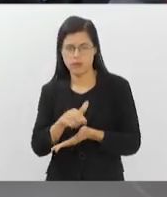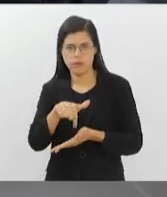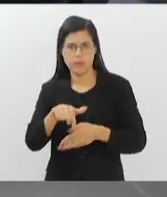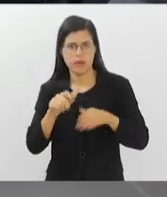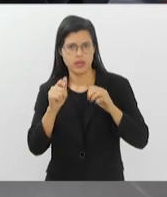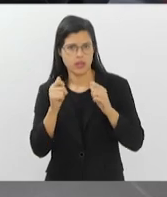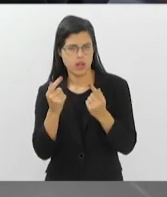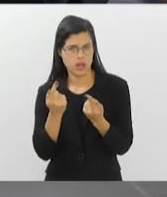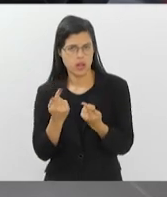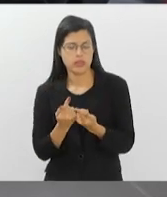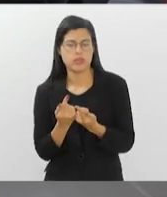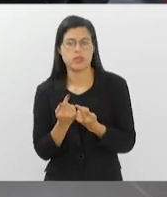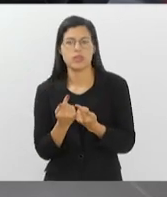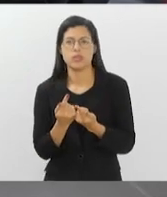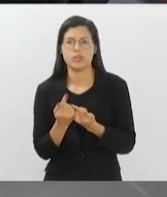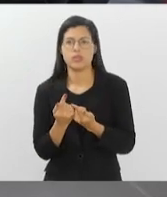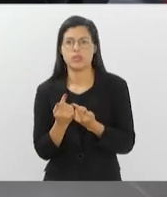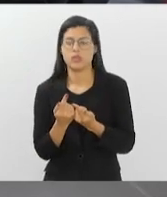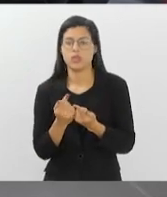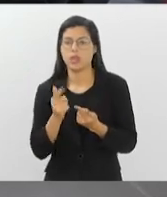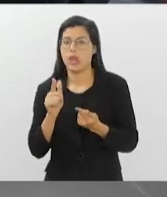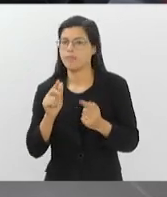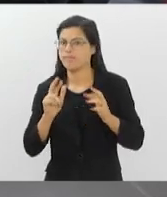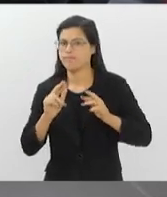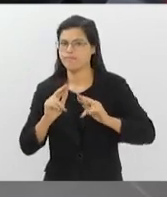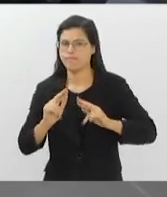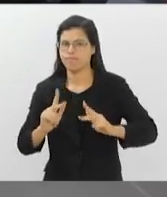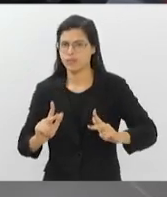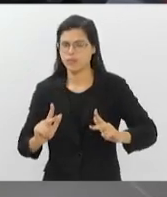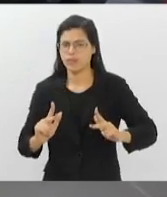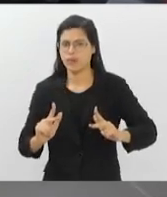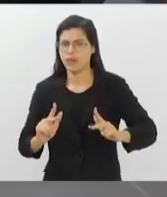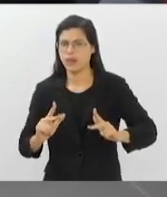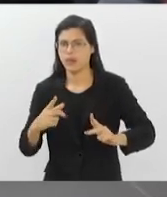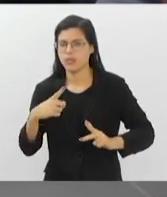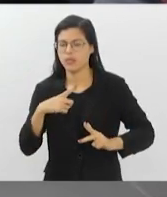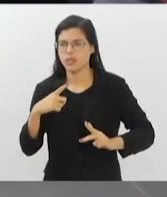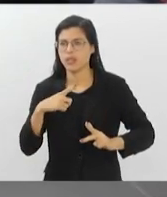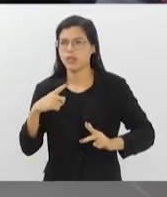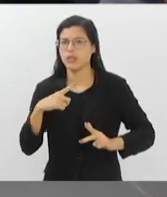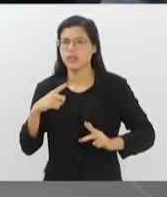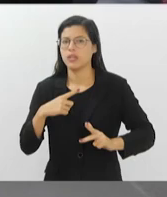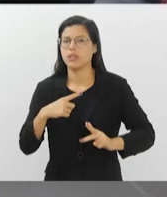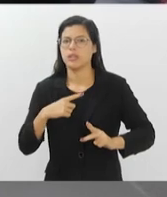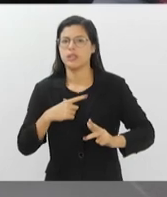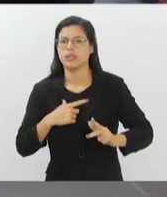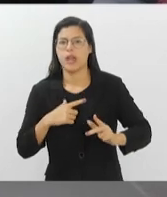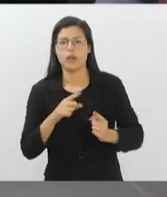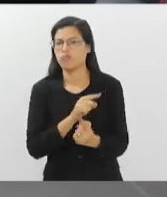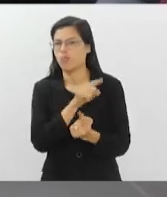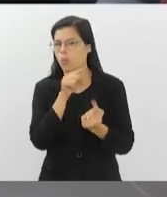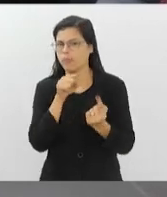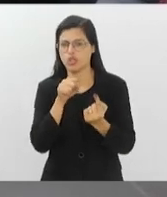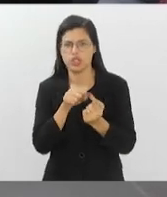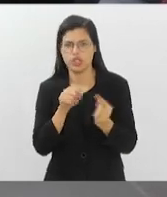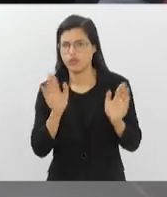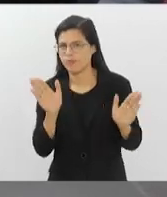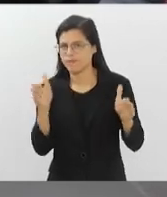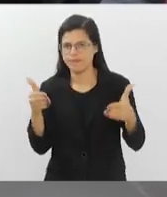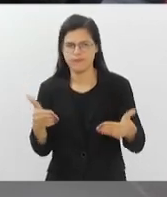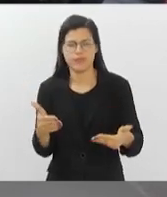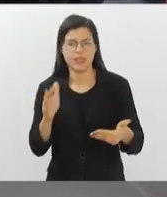Assembleia, ela é completamente diferente. Ela tem destinação específica, né? Ela já vem